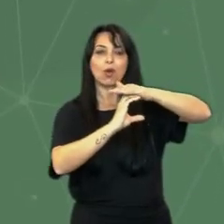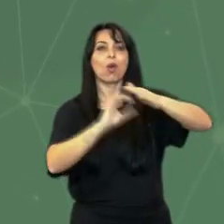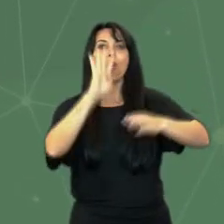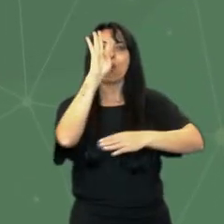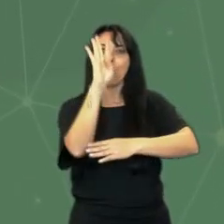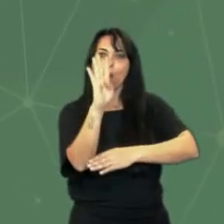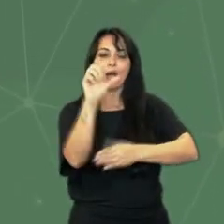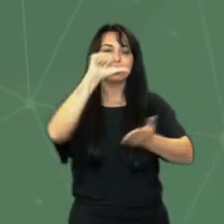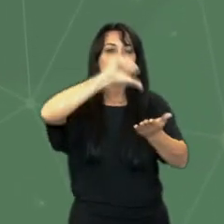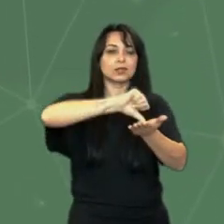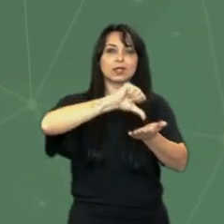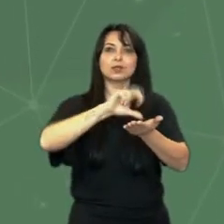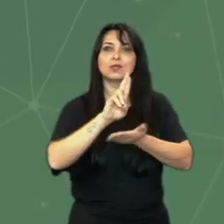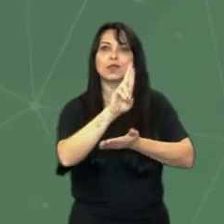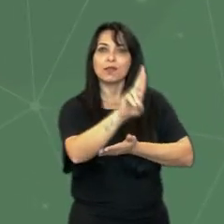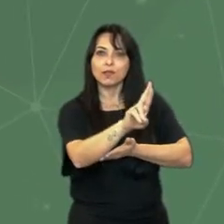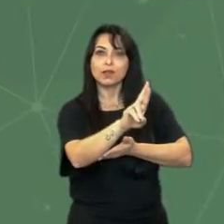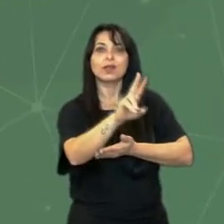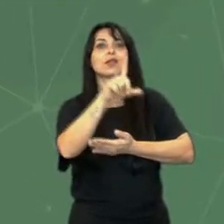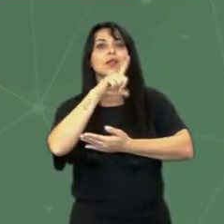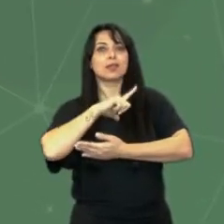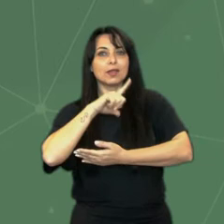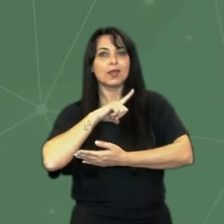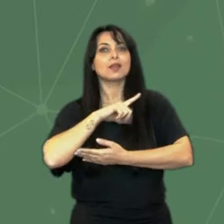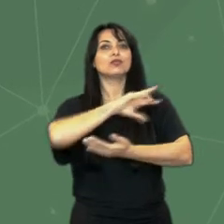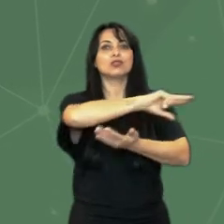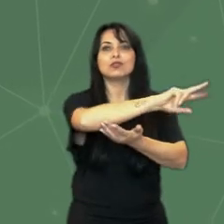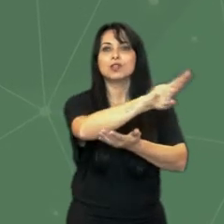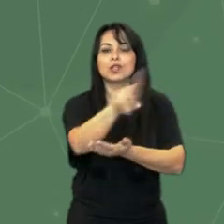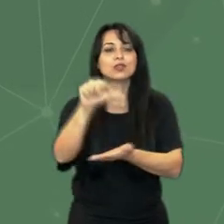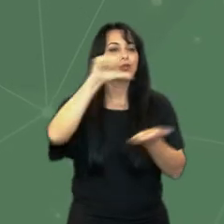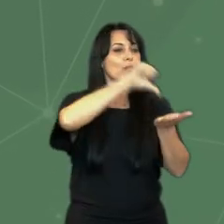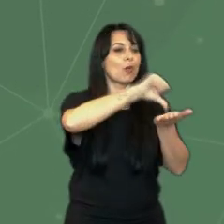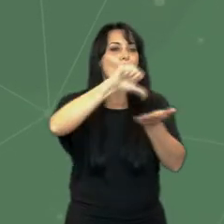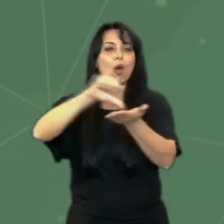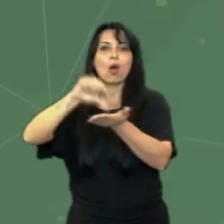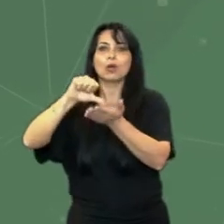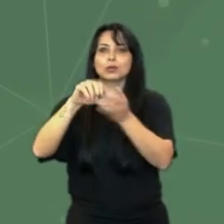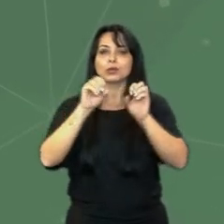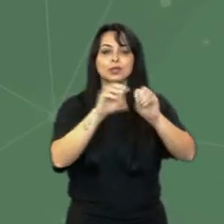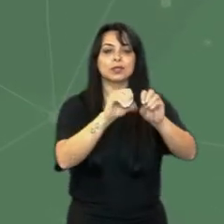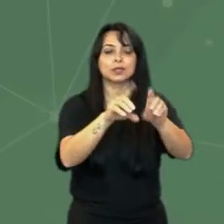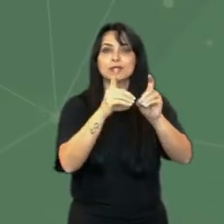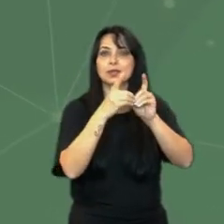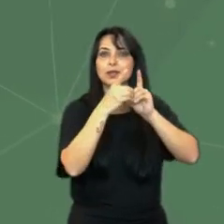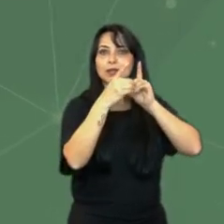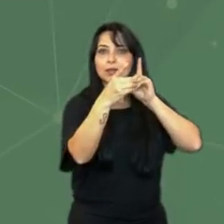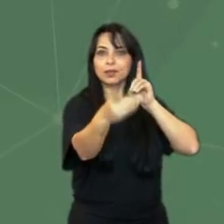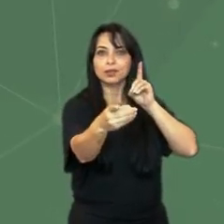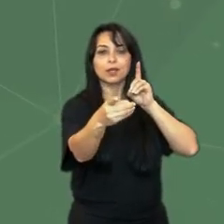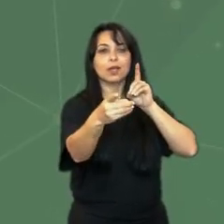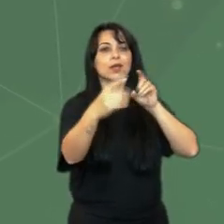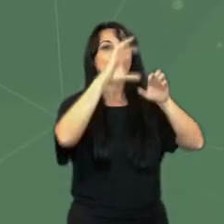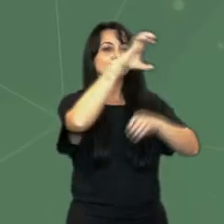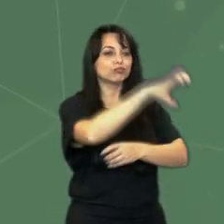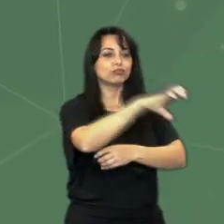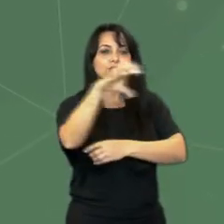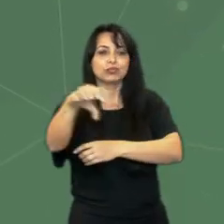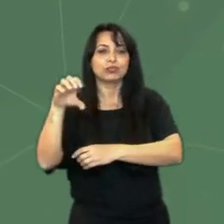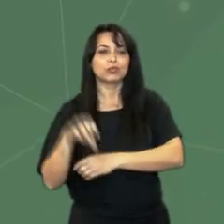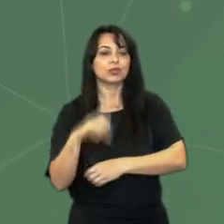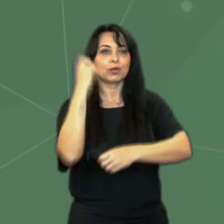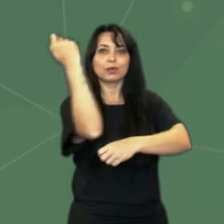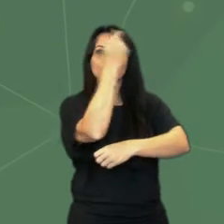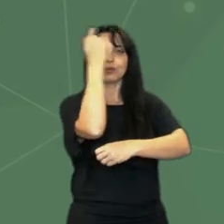4 centros de referência e diversos polos de educação à distância nas regiões